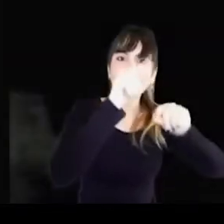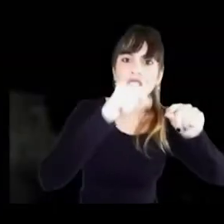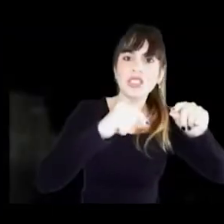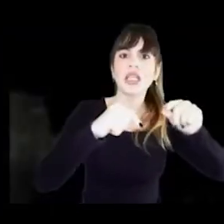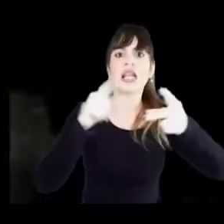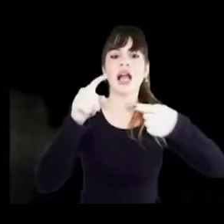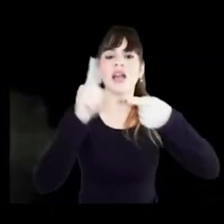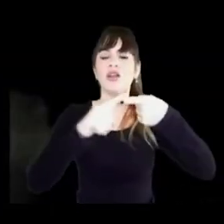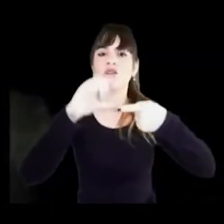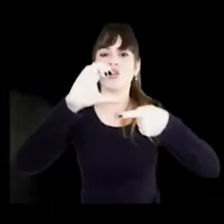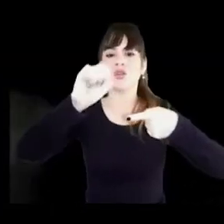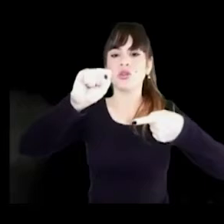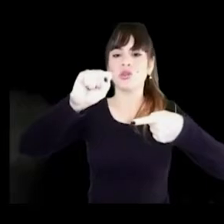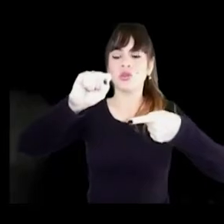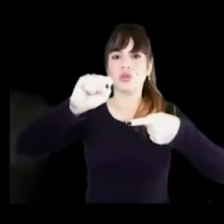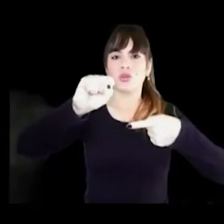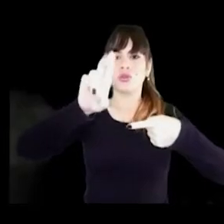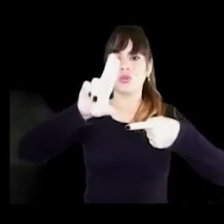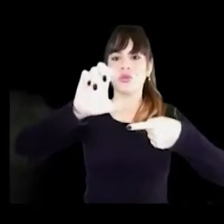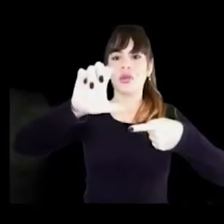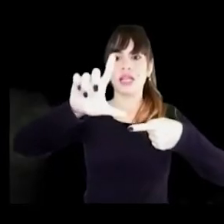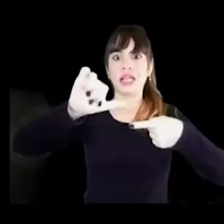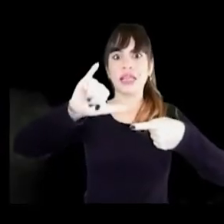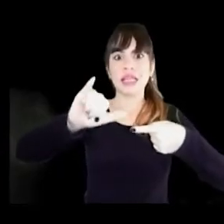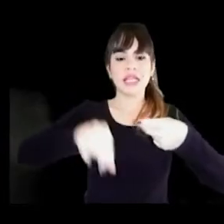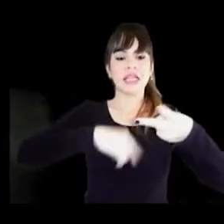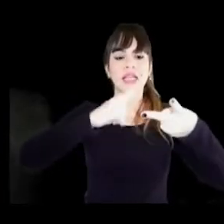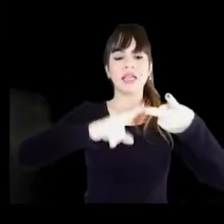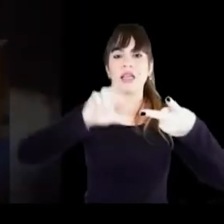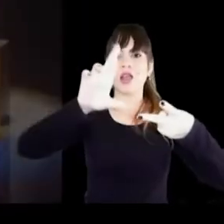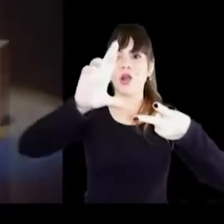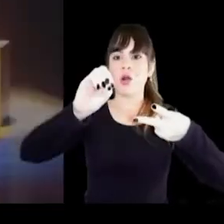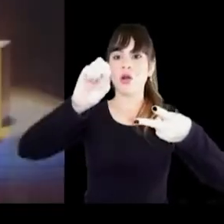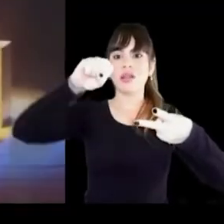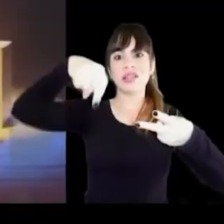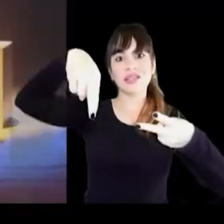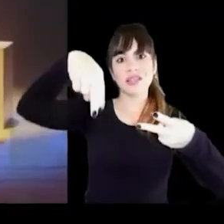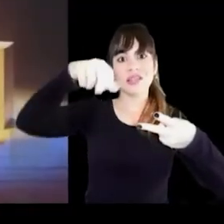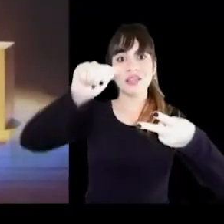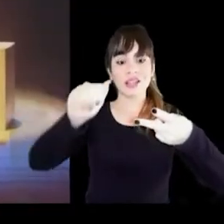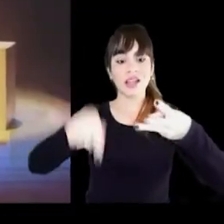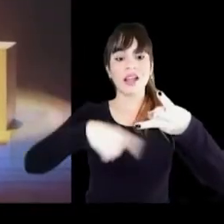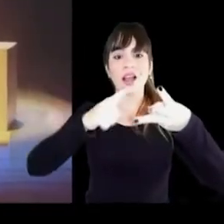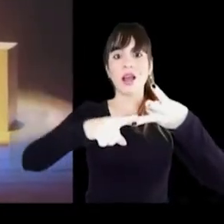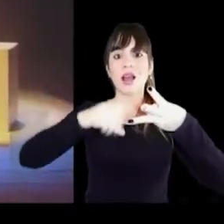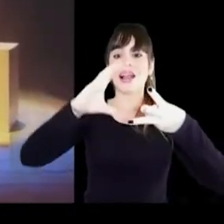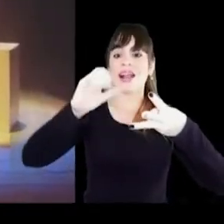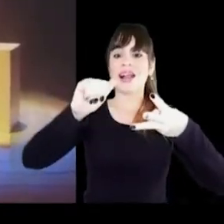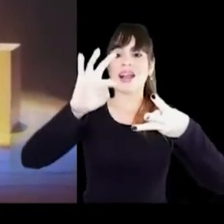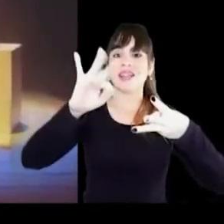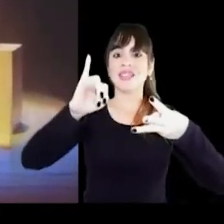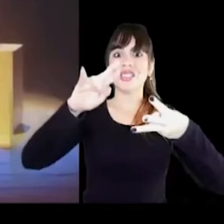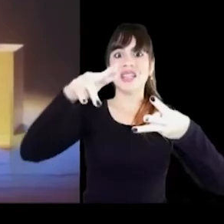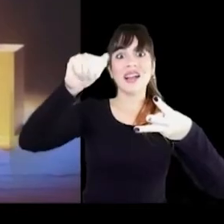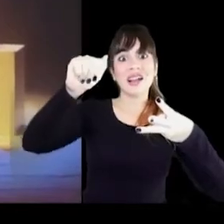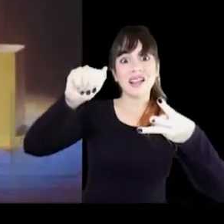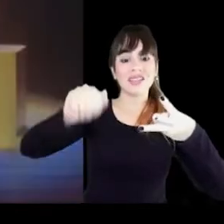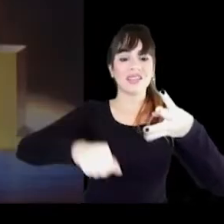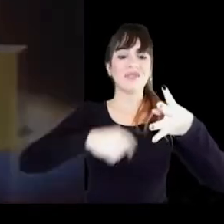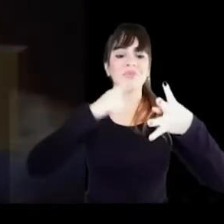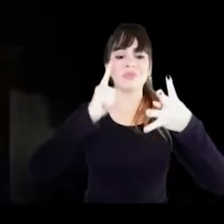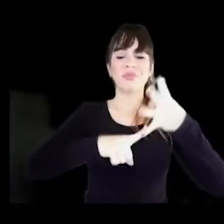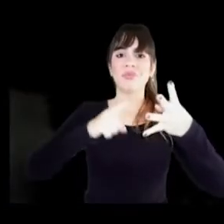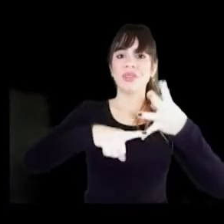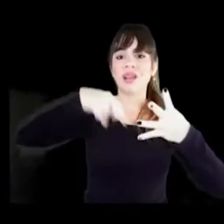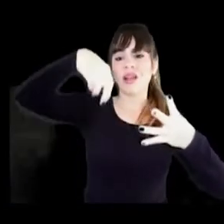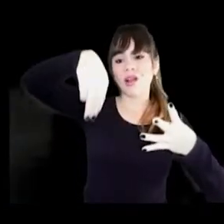Estrela. Fotos. Começou Sueli Portela, Rosana Rodrigues e Murilo.